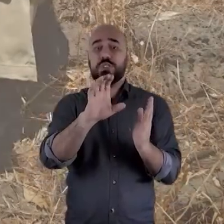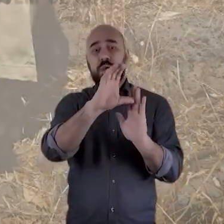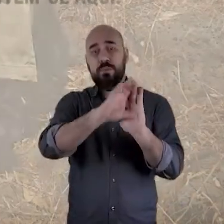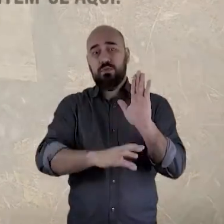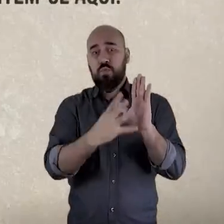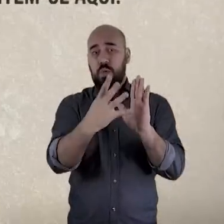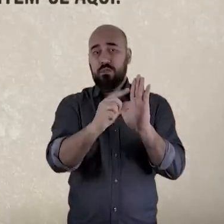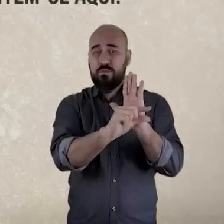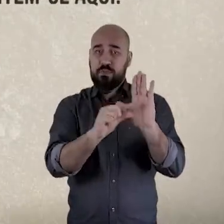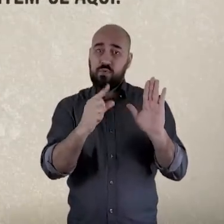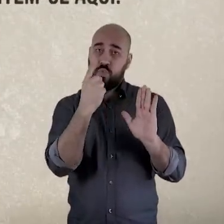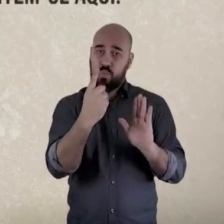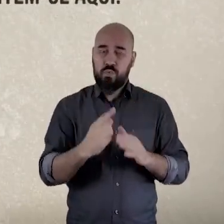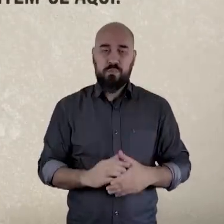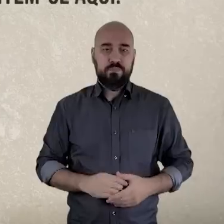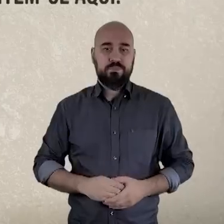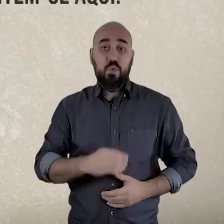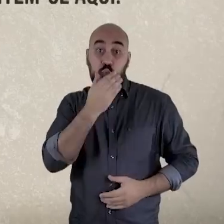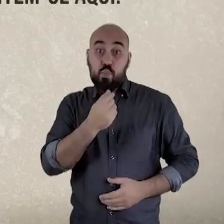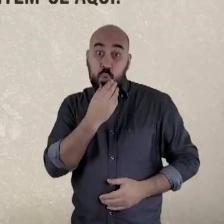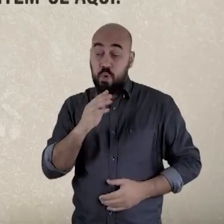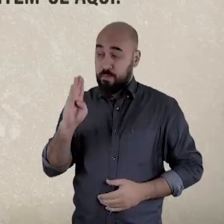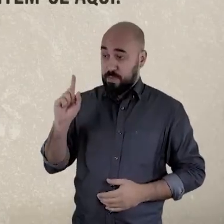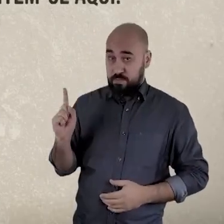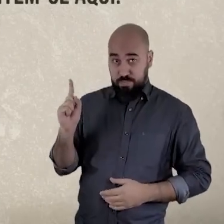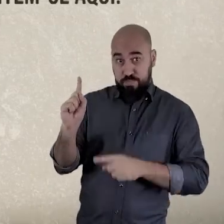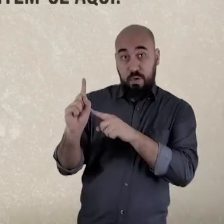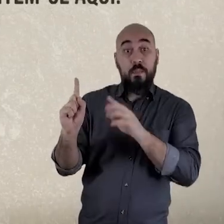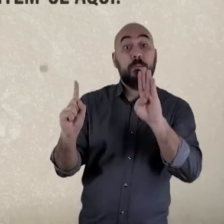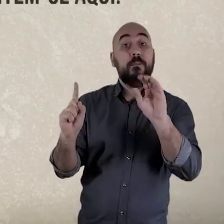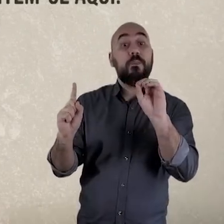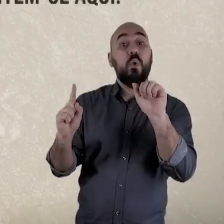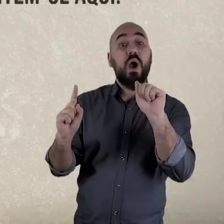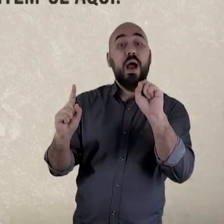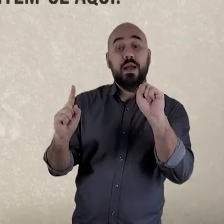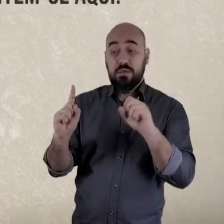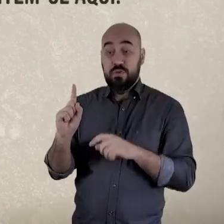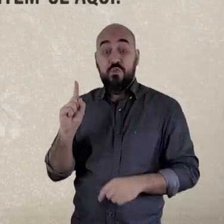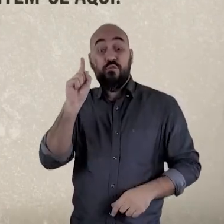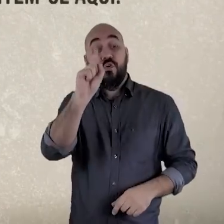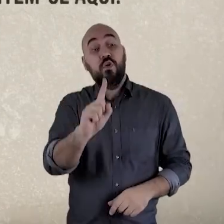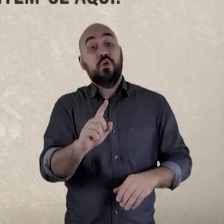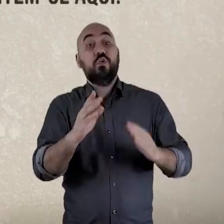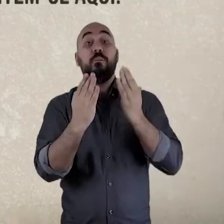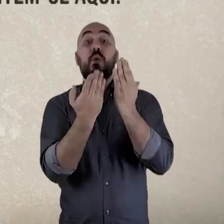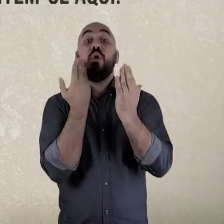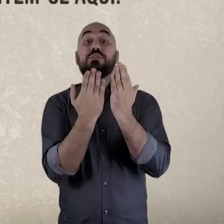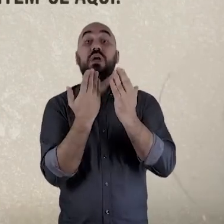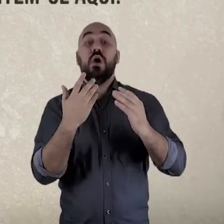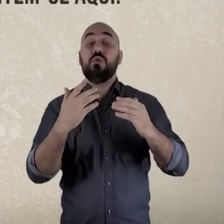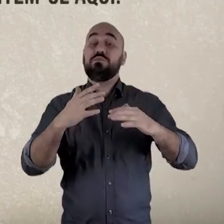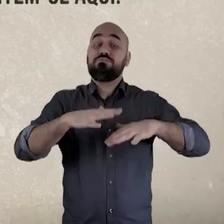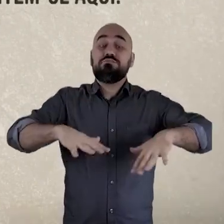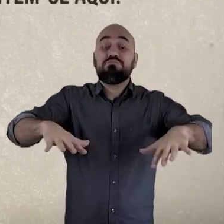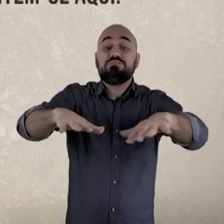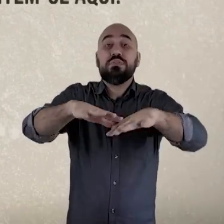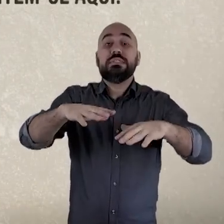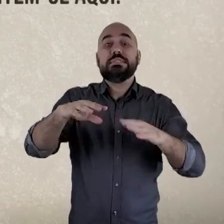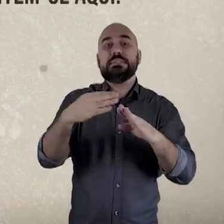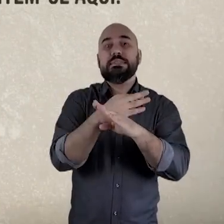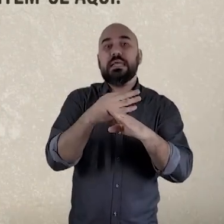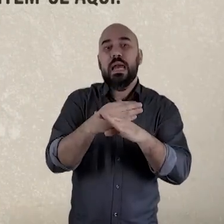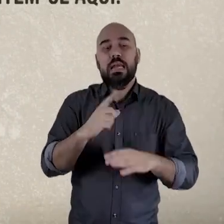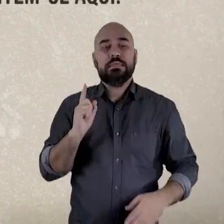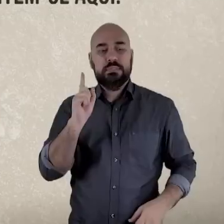versículo 1. Boaz foi até o portão da cidade e sentou-se ali. Eis que o resgatador